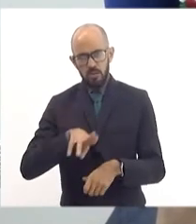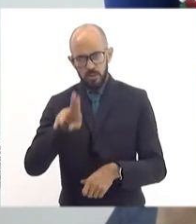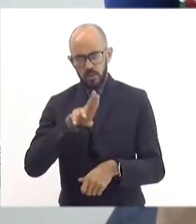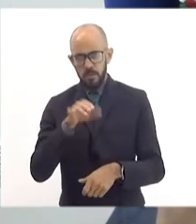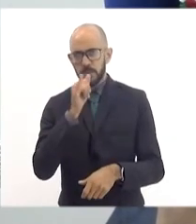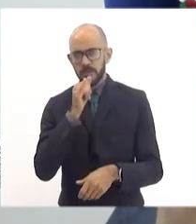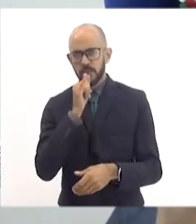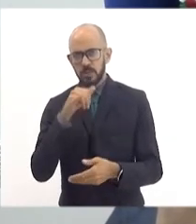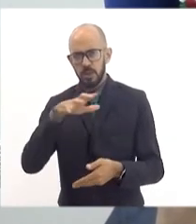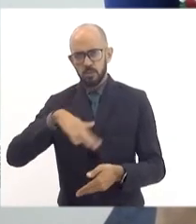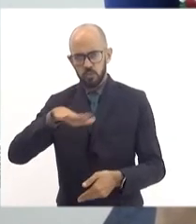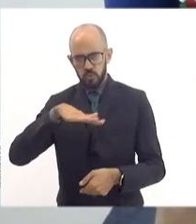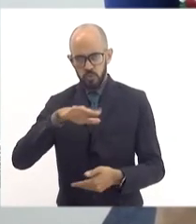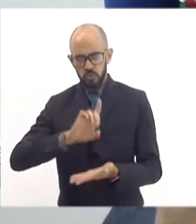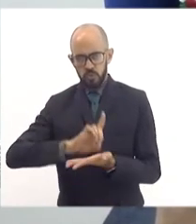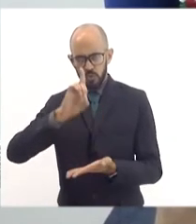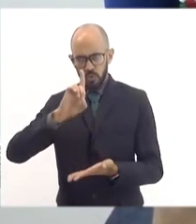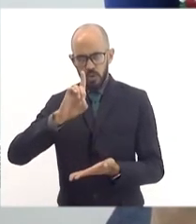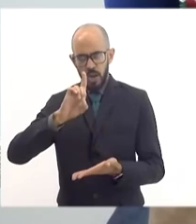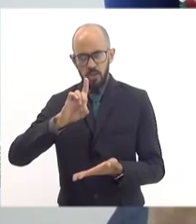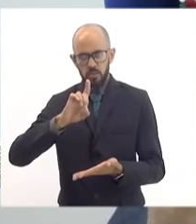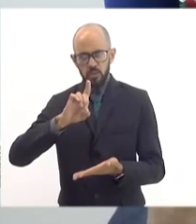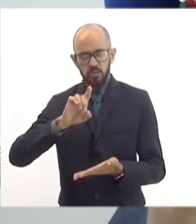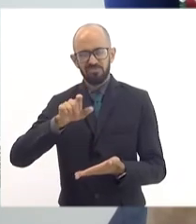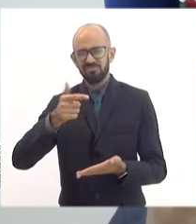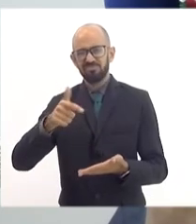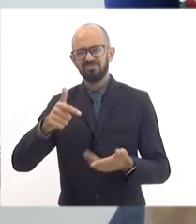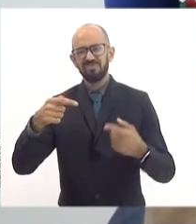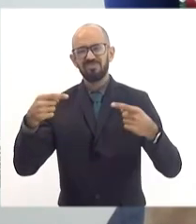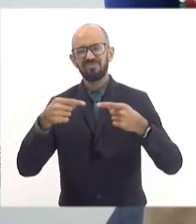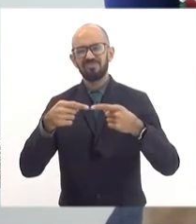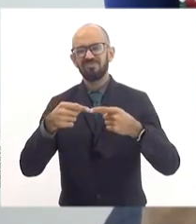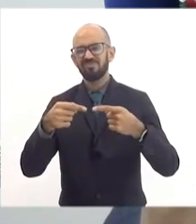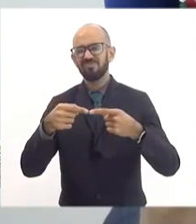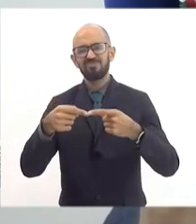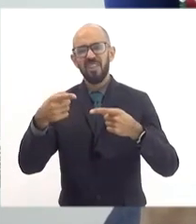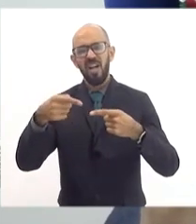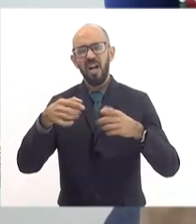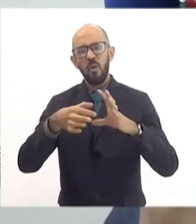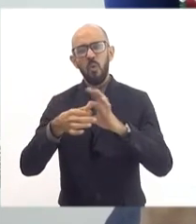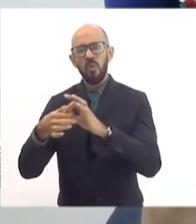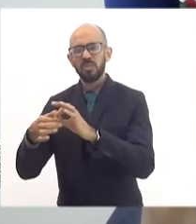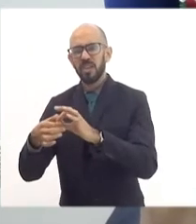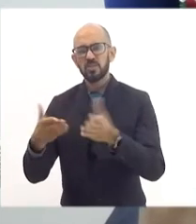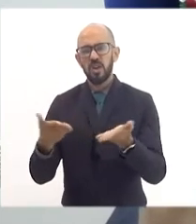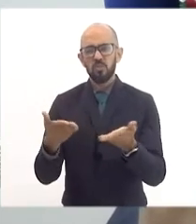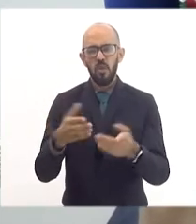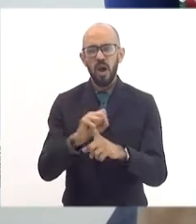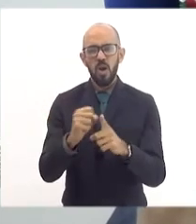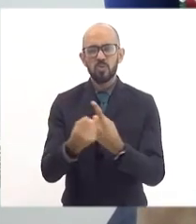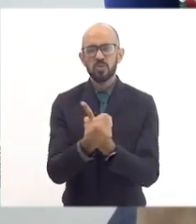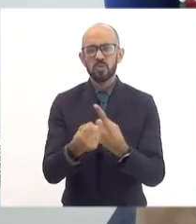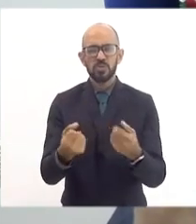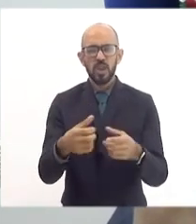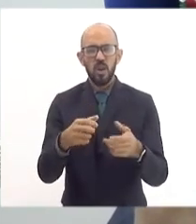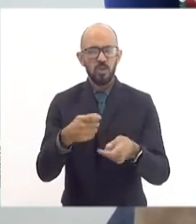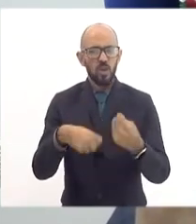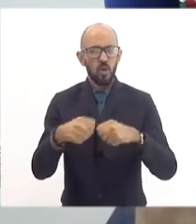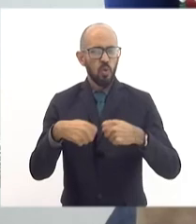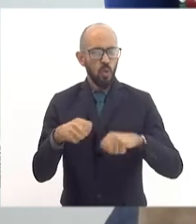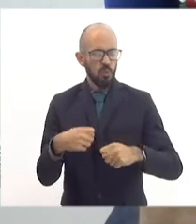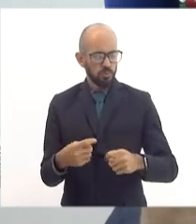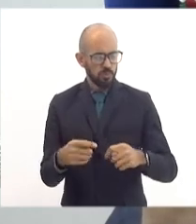doutorado, que não diz respeito a nossa realidade econômico-social. Até pode ter, porque, no fundo,